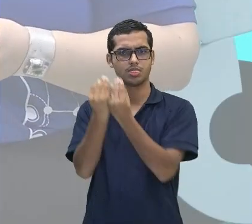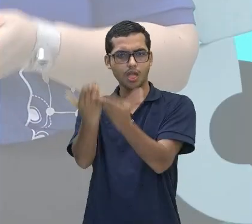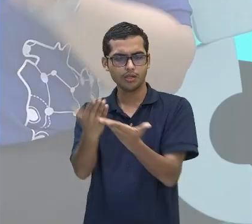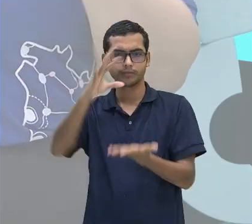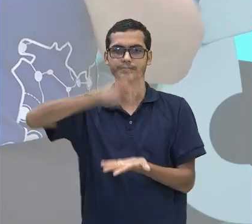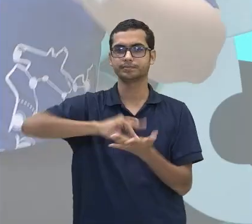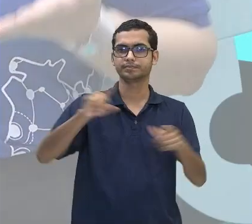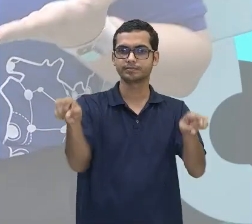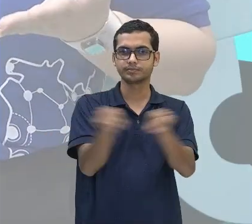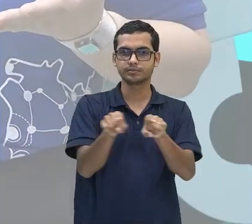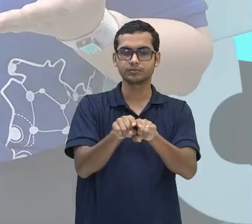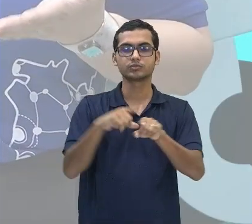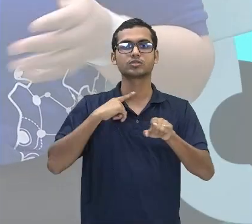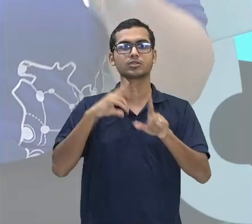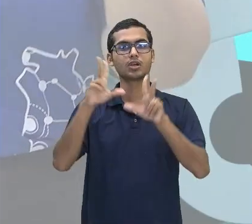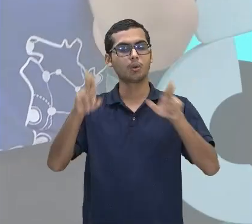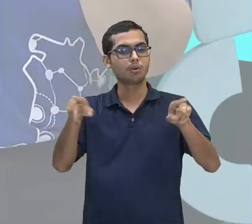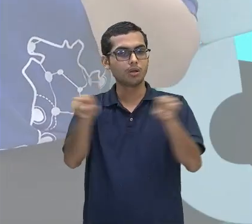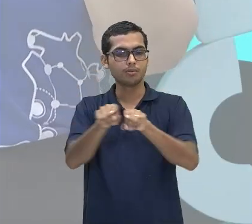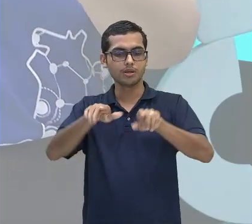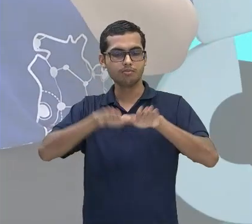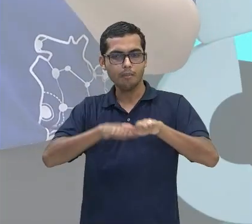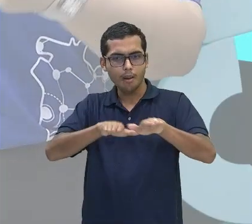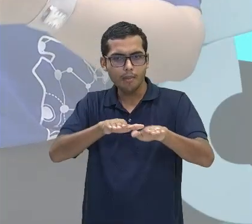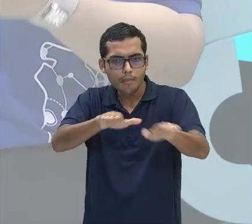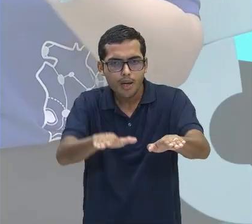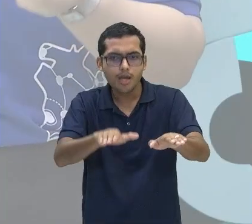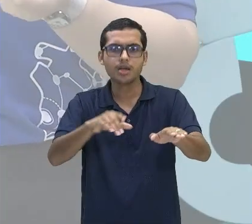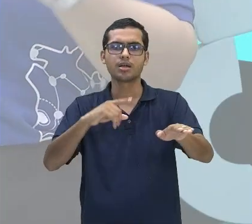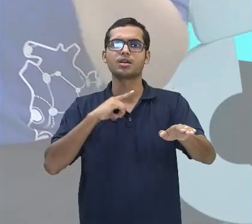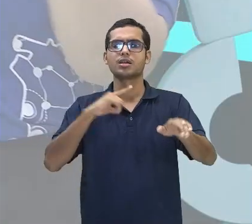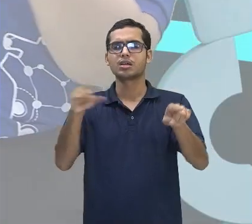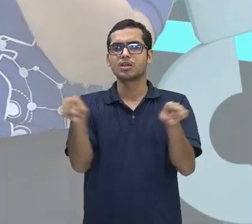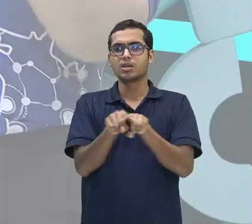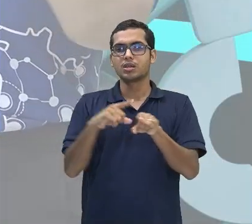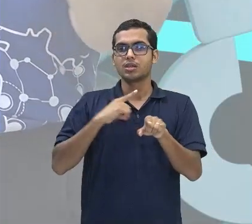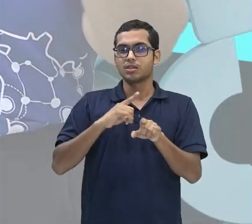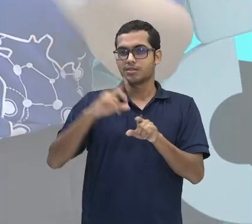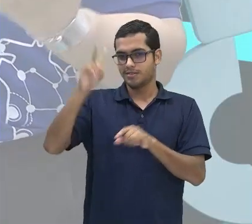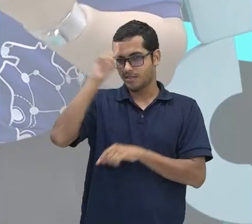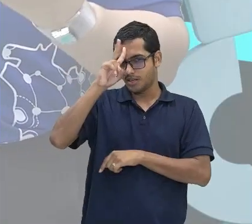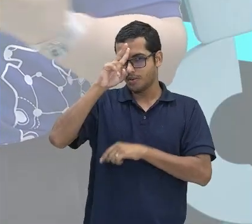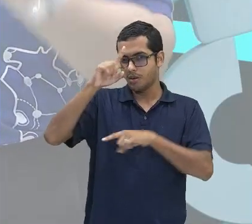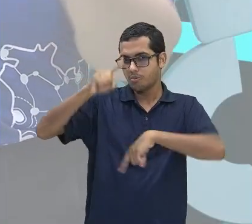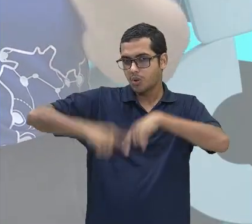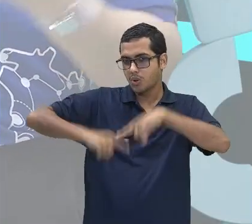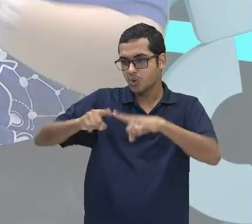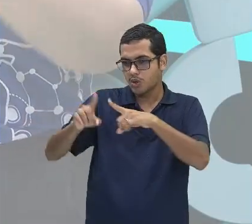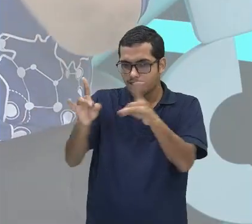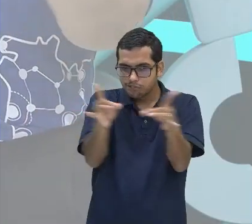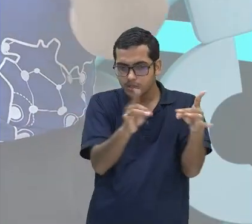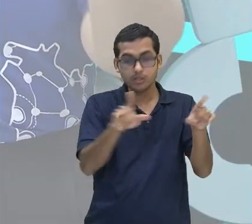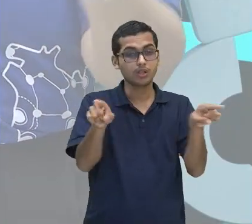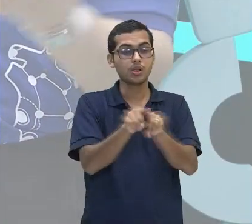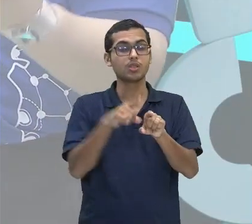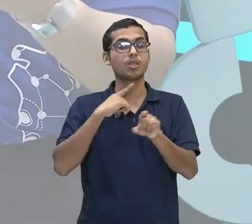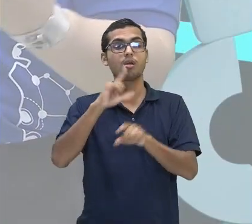O foco não é vender um produto, mas é te persuadir a ter atitudes que